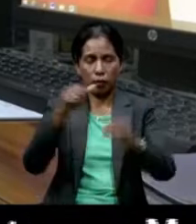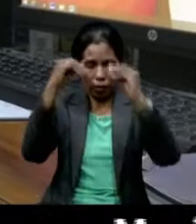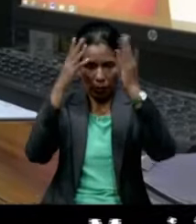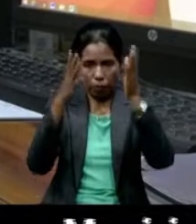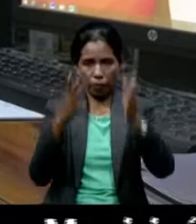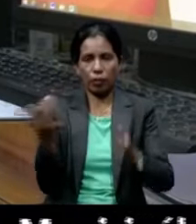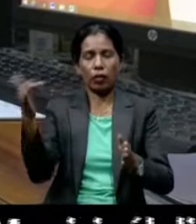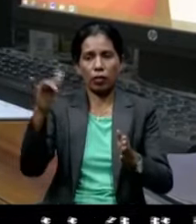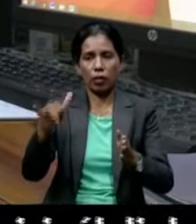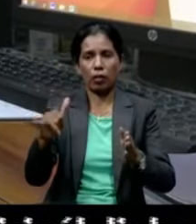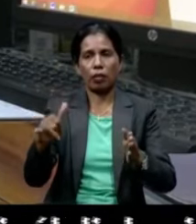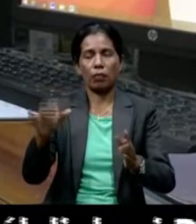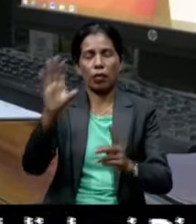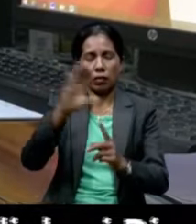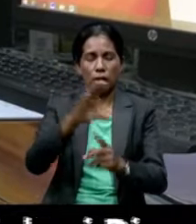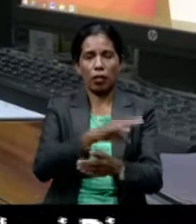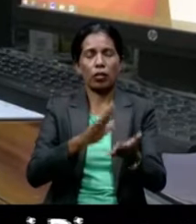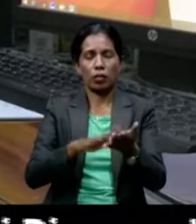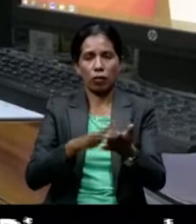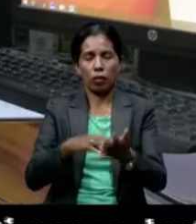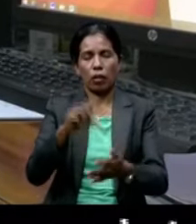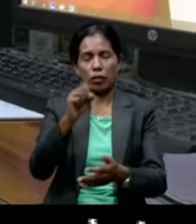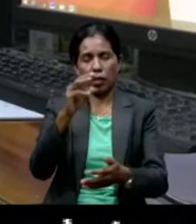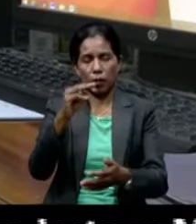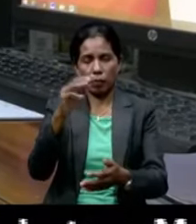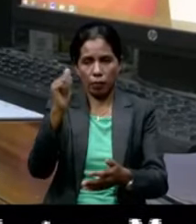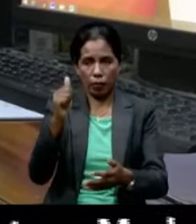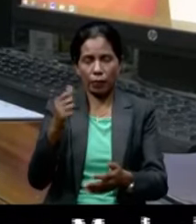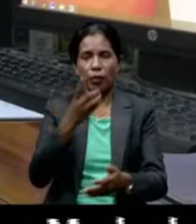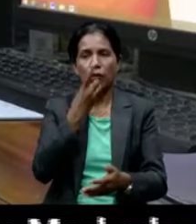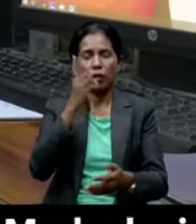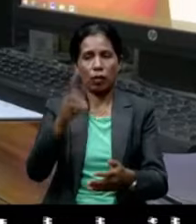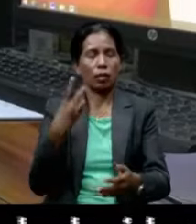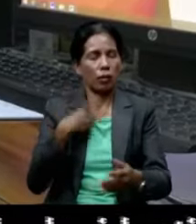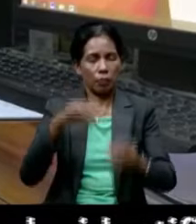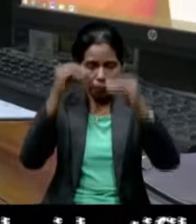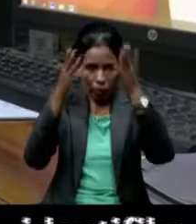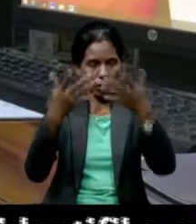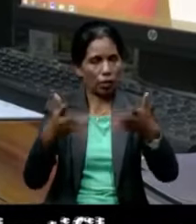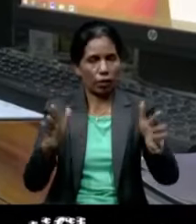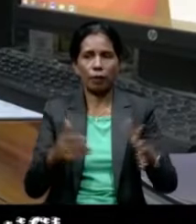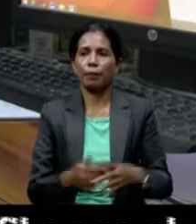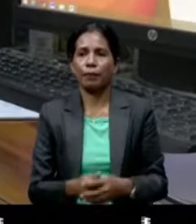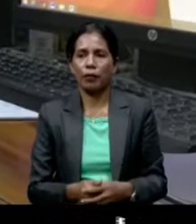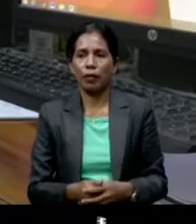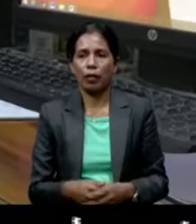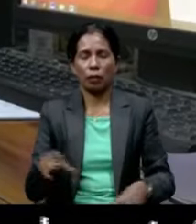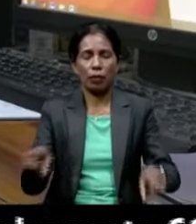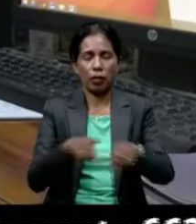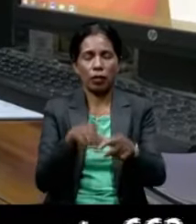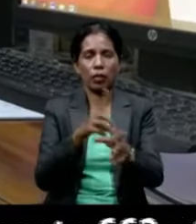ba en sim sekundari nian tamba ane sim au deklarati ona kata kami minus profesor dulu udara dirigenti